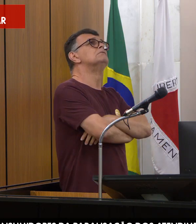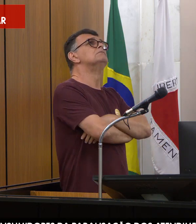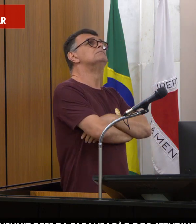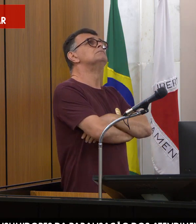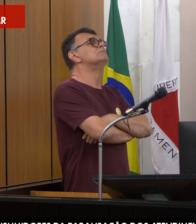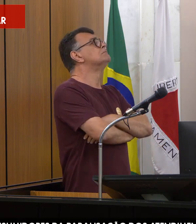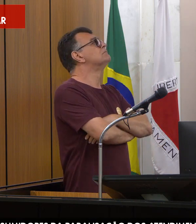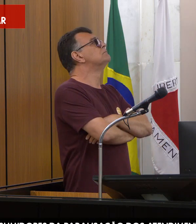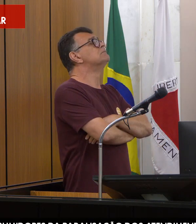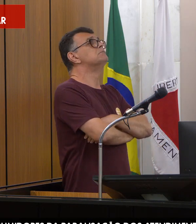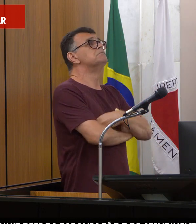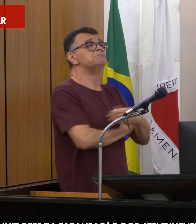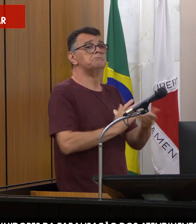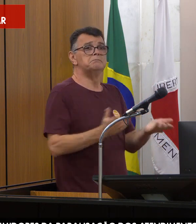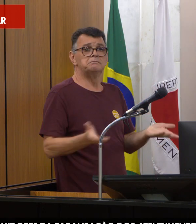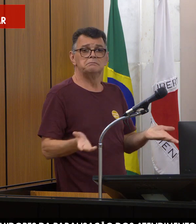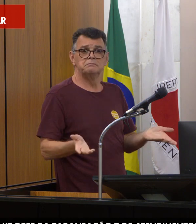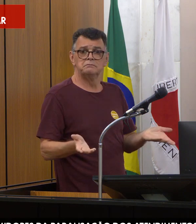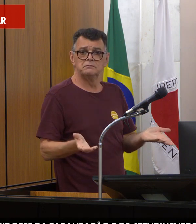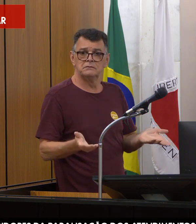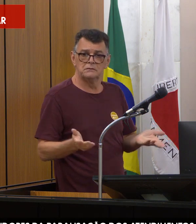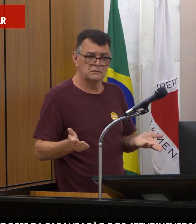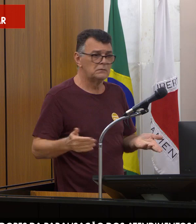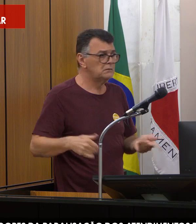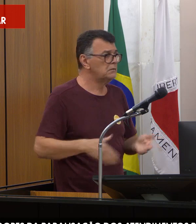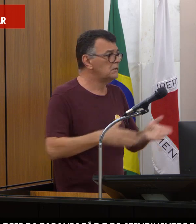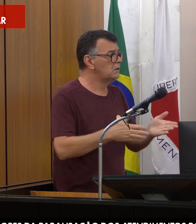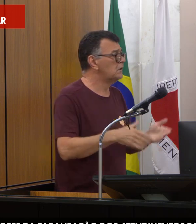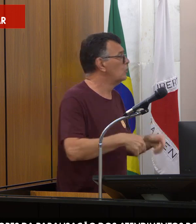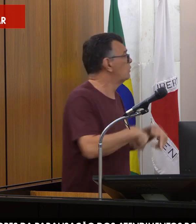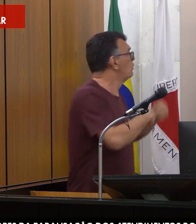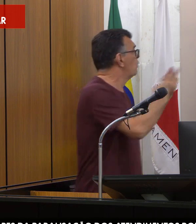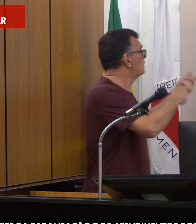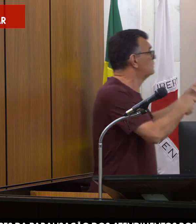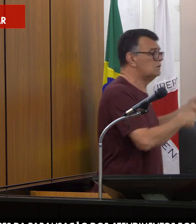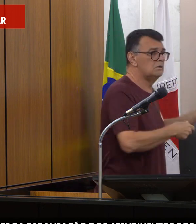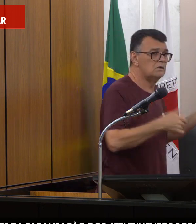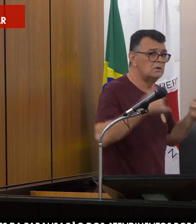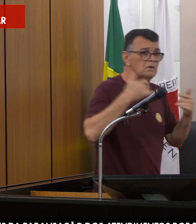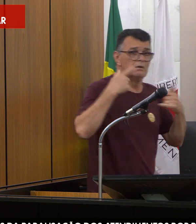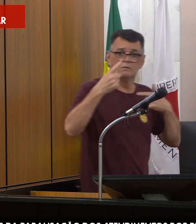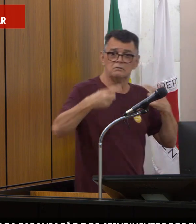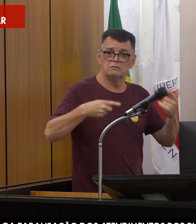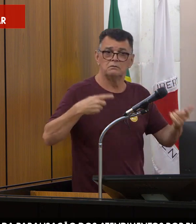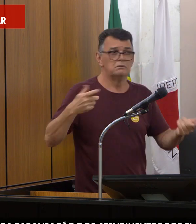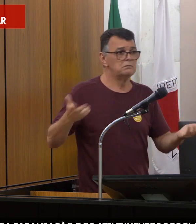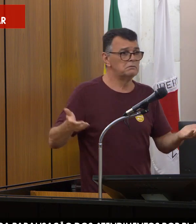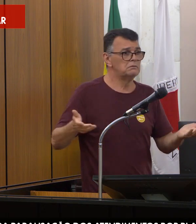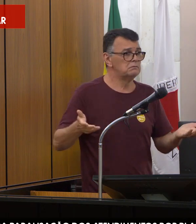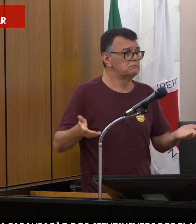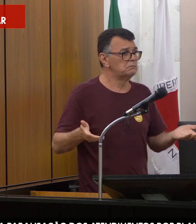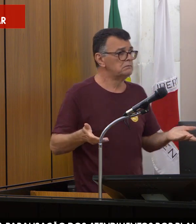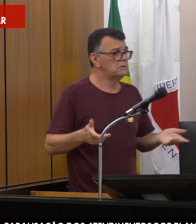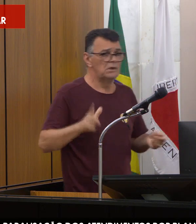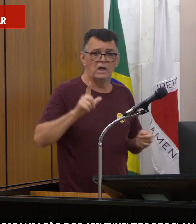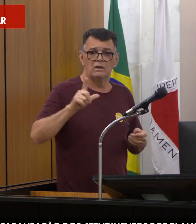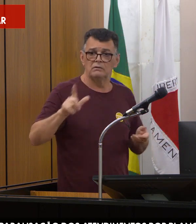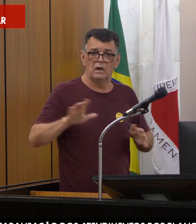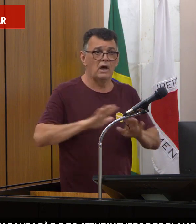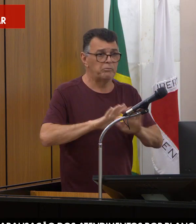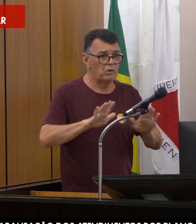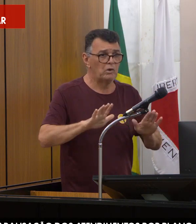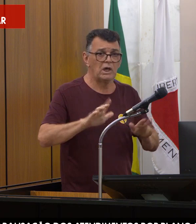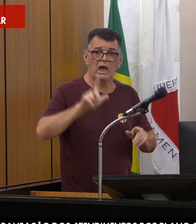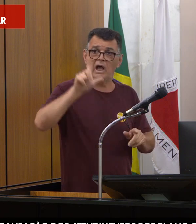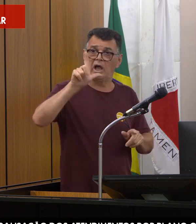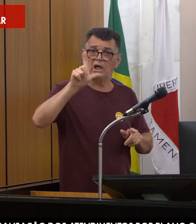Eu deitado lá na cadeira sem saber o que tava acontecendo a pessoa saía da sala conversava com